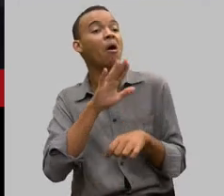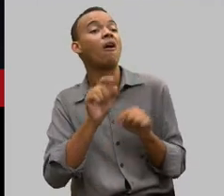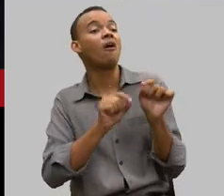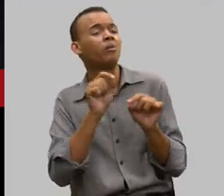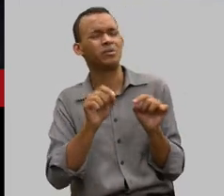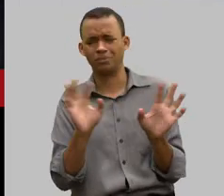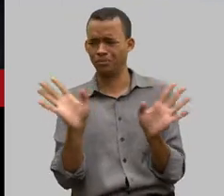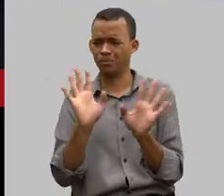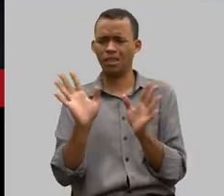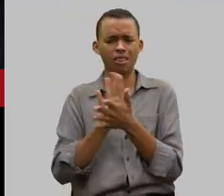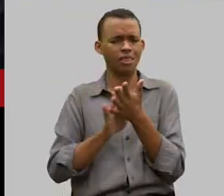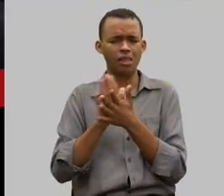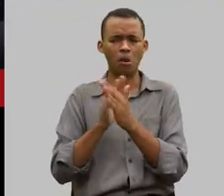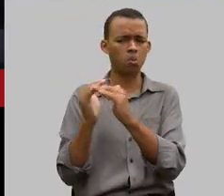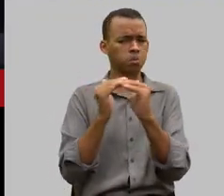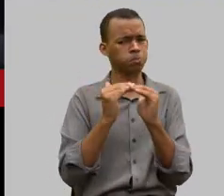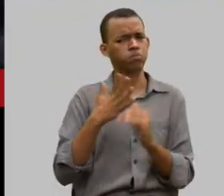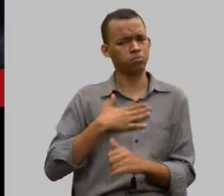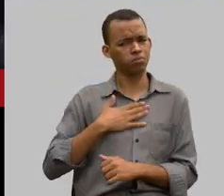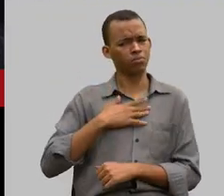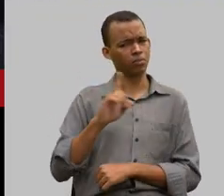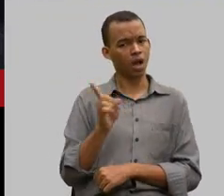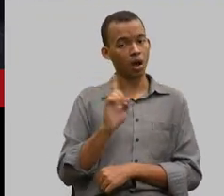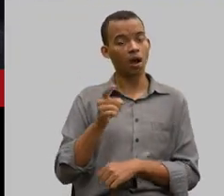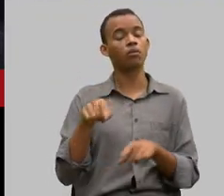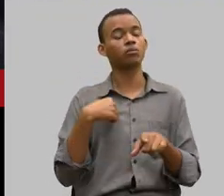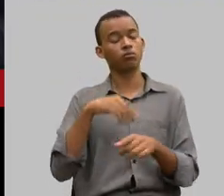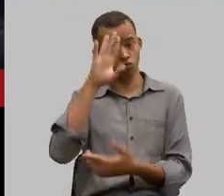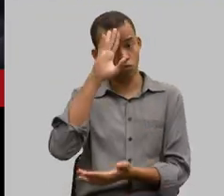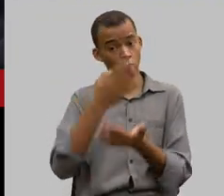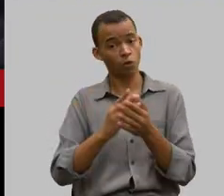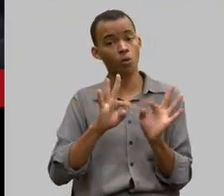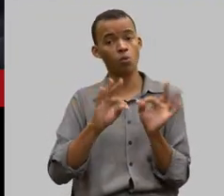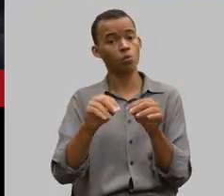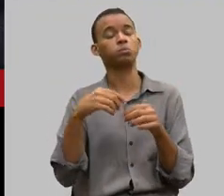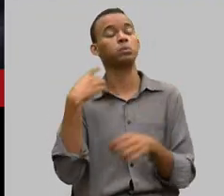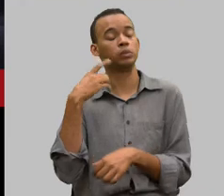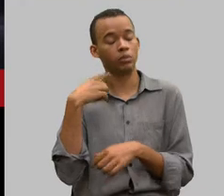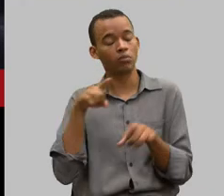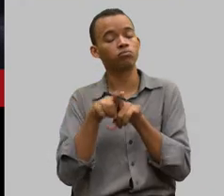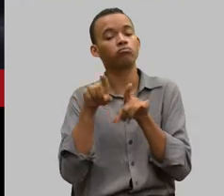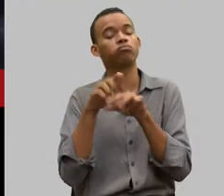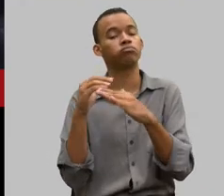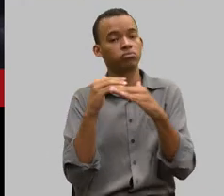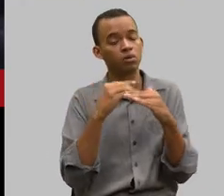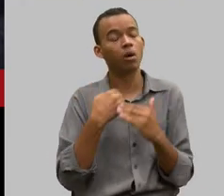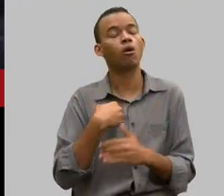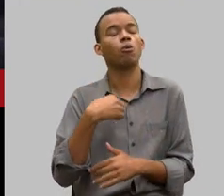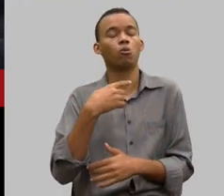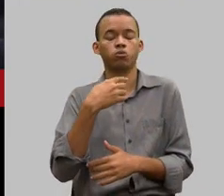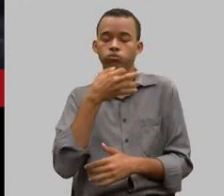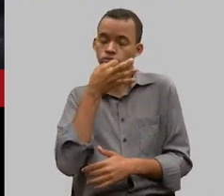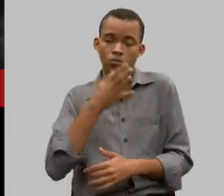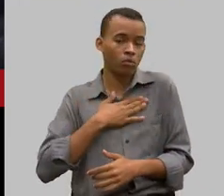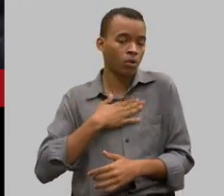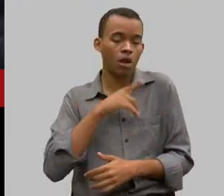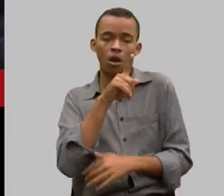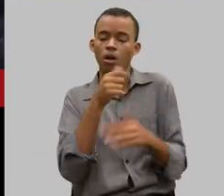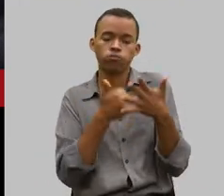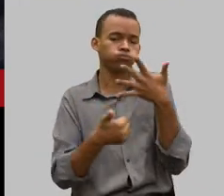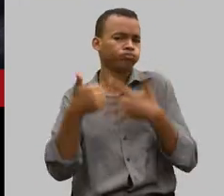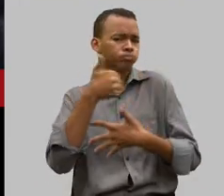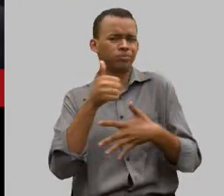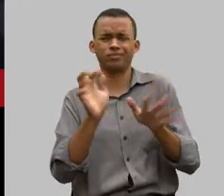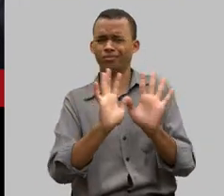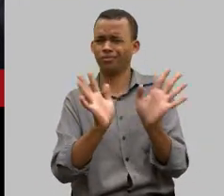tustão para mim não eu acredito que é assim com todos os deputados por isso que eu acho que lá não tem privilégio é uma coisa que eu tenho que